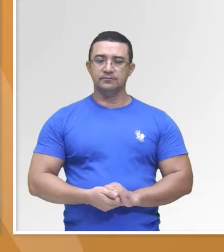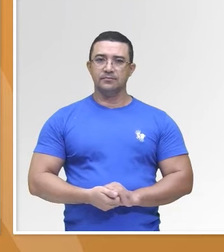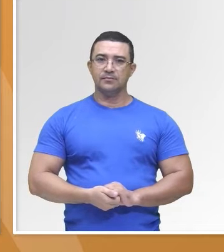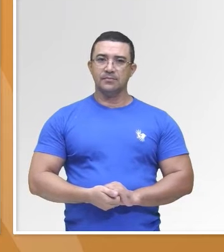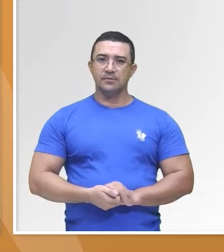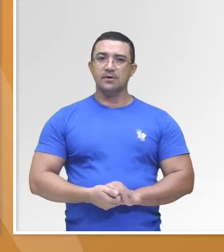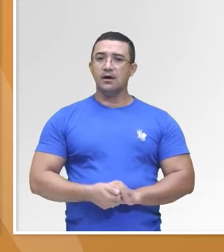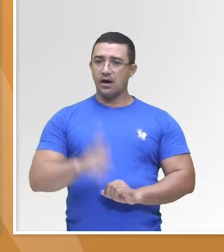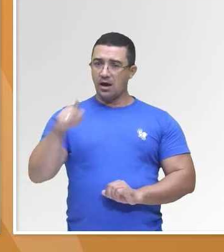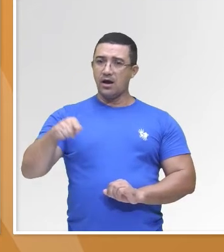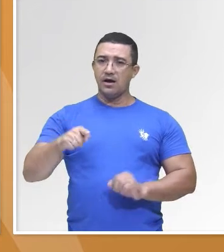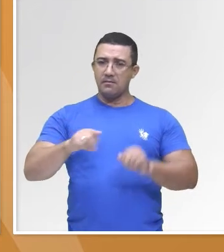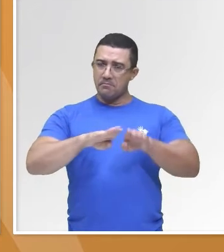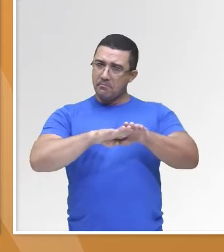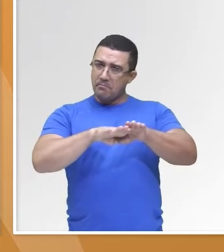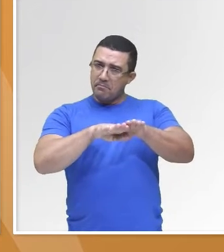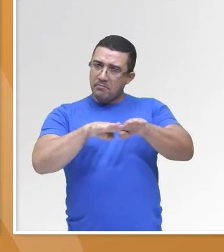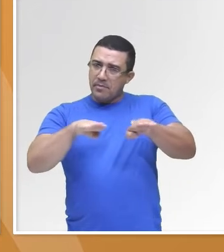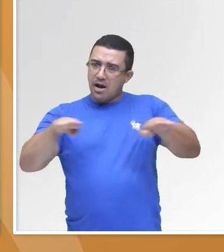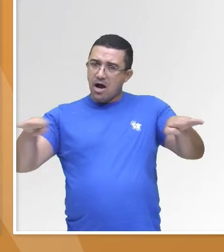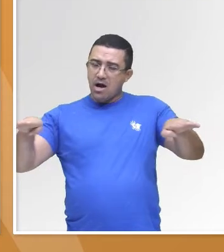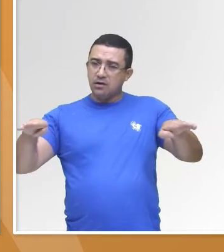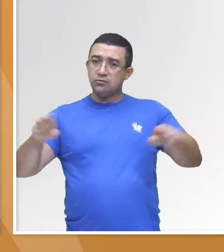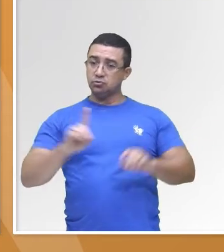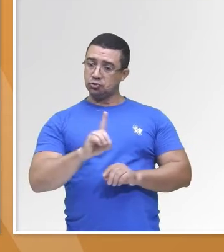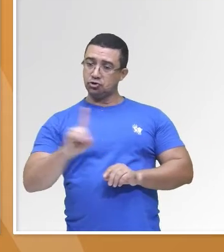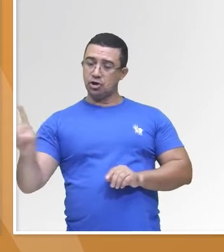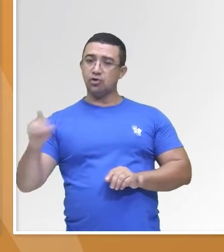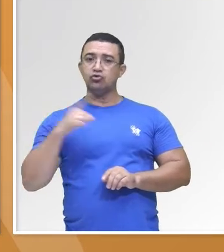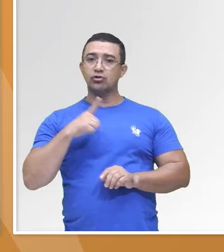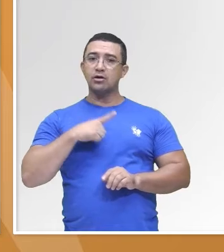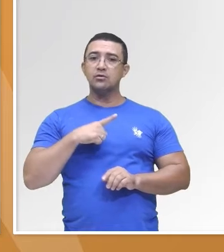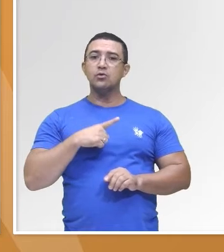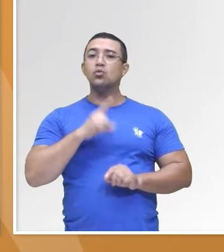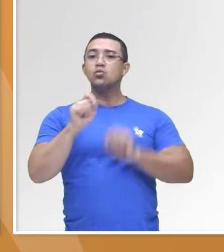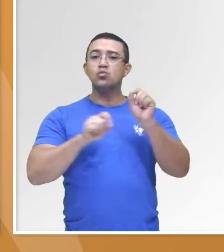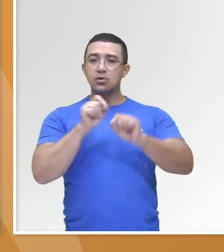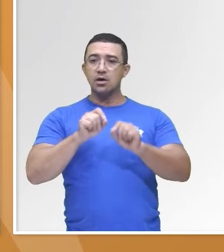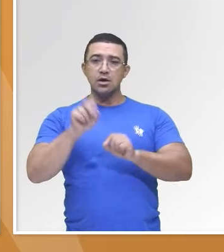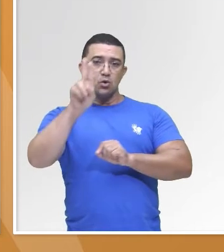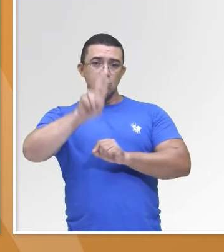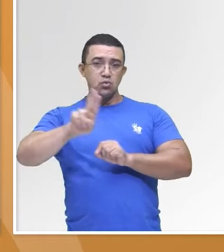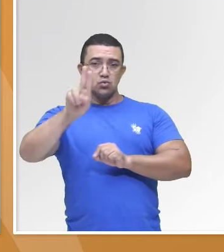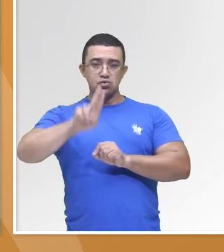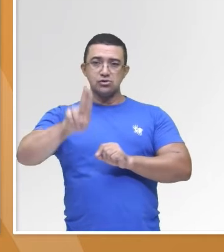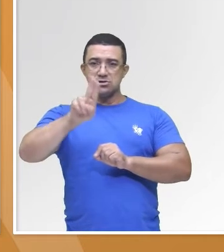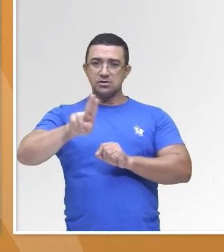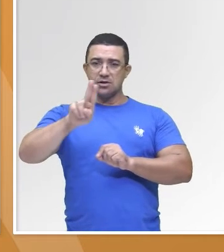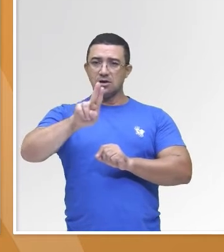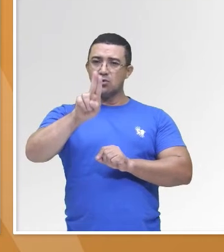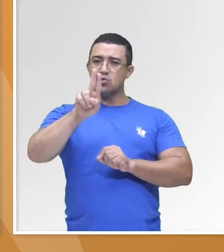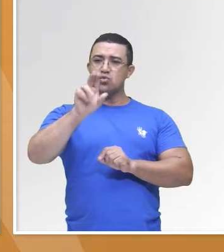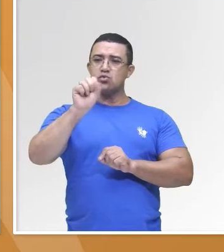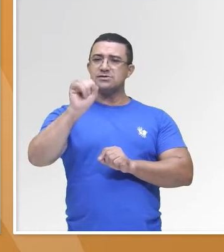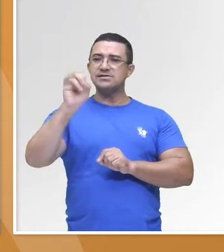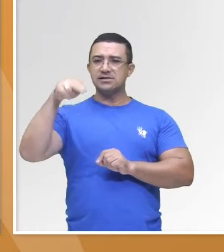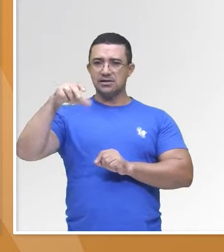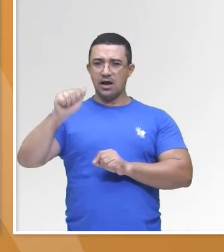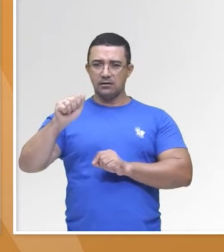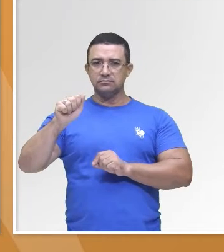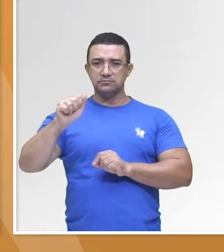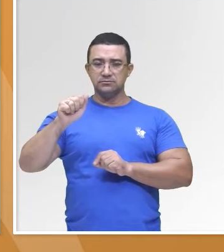relativamente plano, tá? E do lado direito de vocês, nós temos a imagem da usina hidrelétrica de Itaipu, tá? Uma